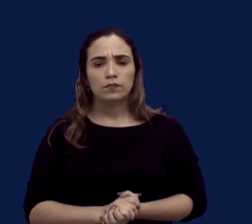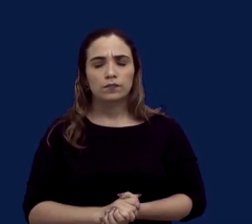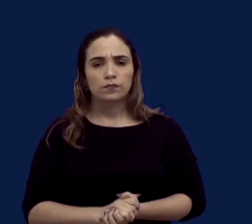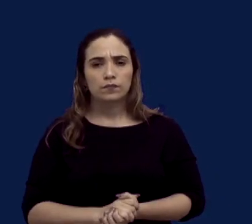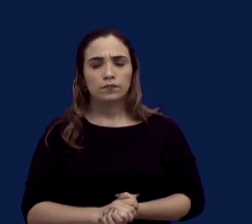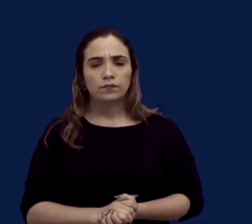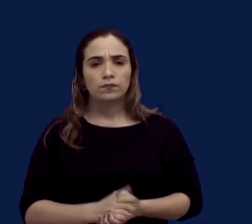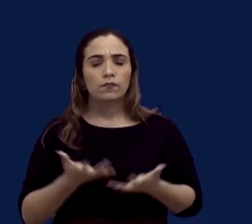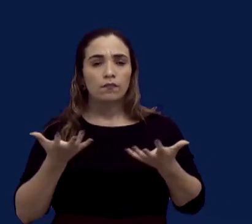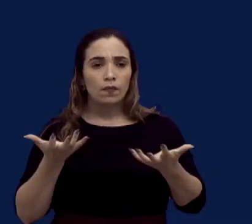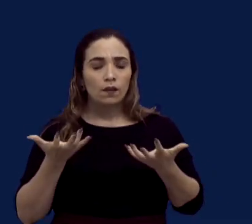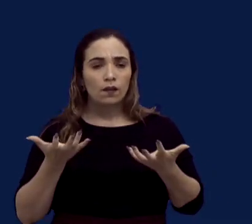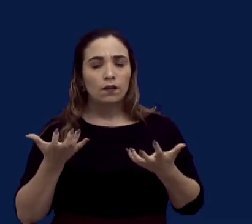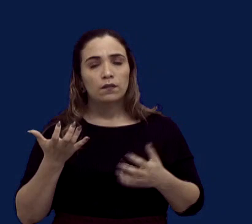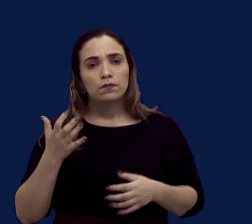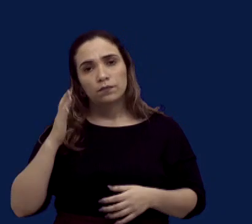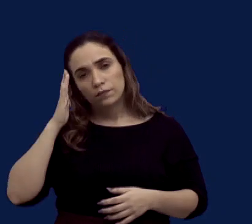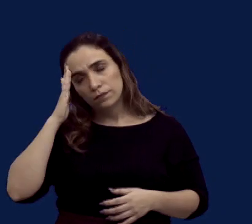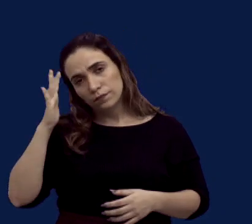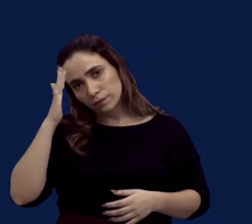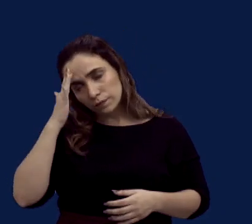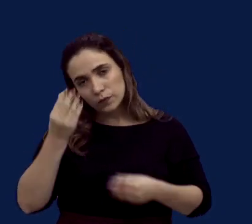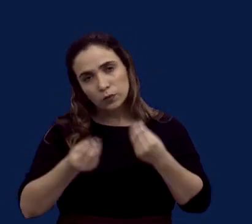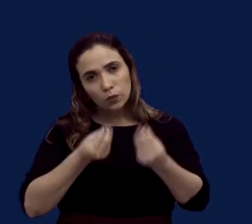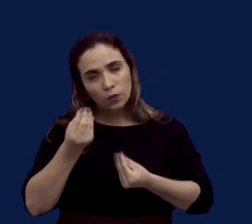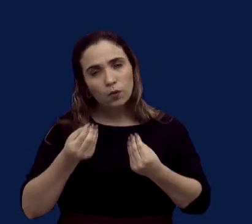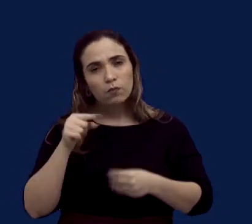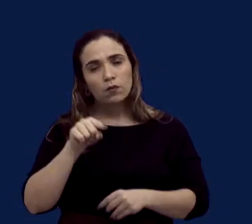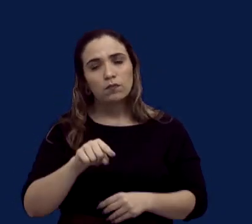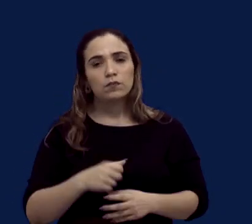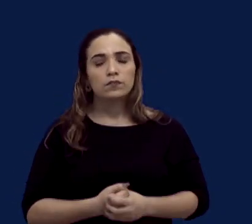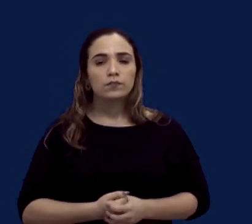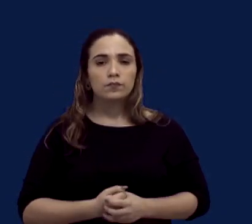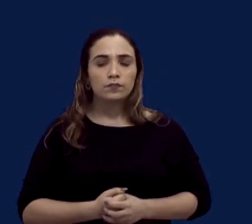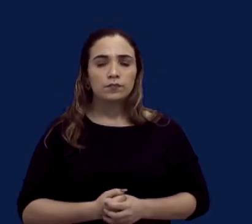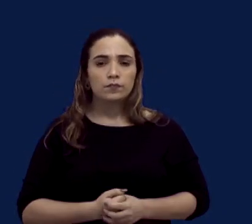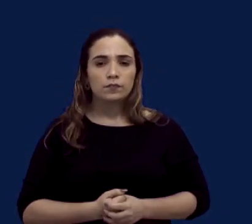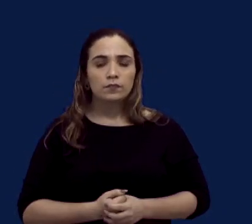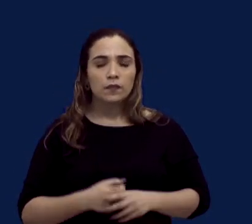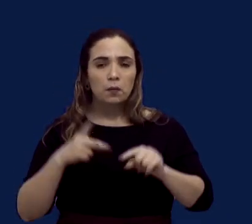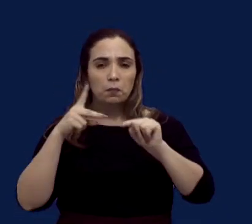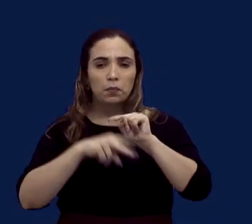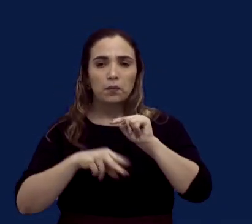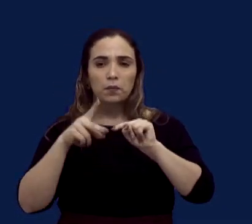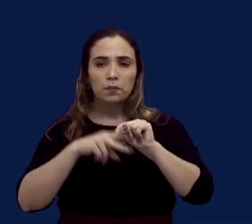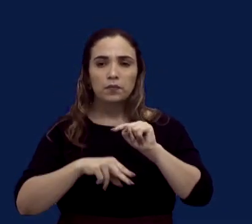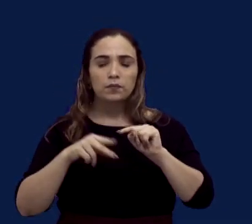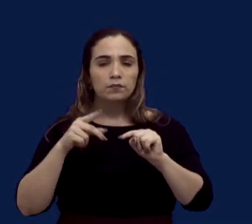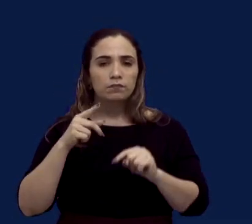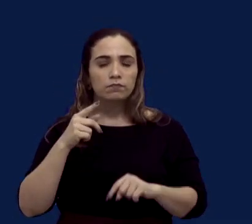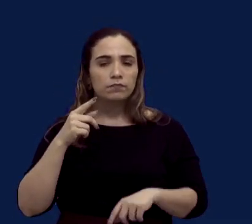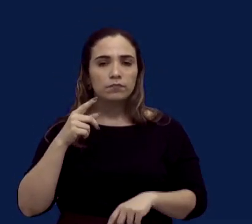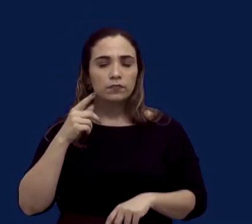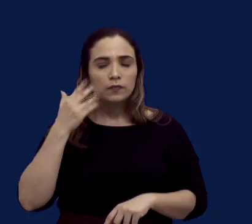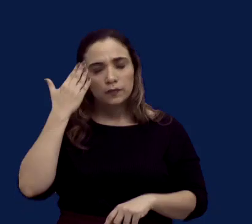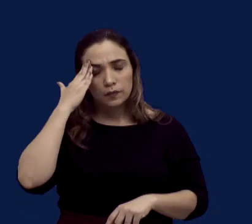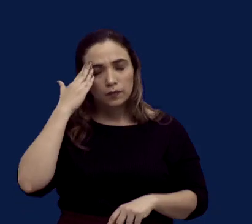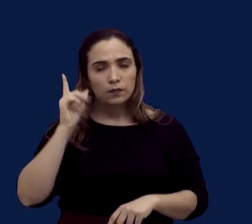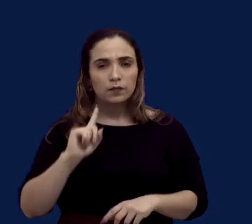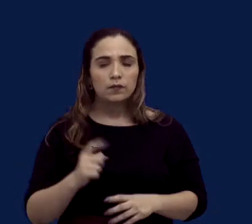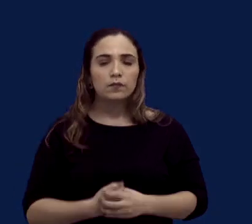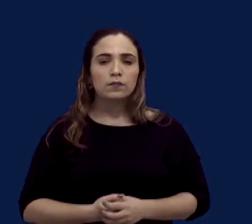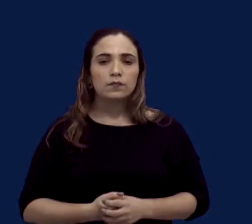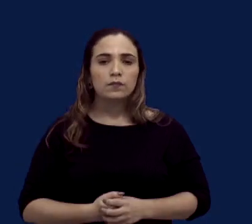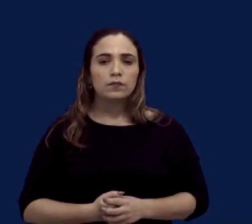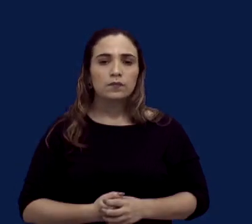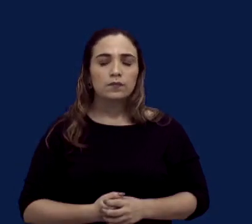ele quer ter noção disso, mas às vezes falta de metodologia, essa noção de como aplicar isso, né? Então,